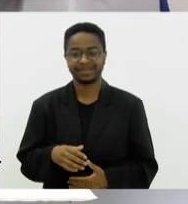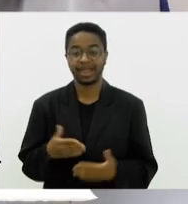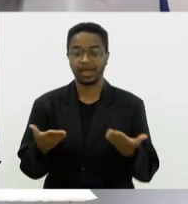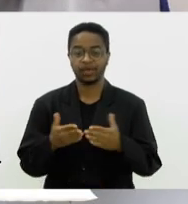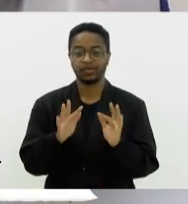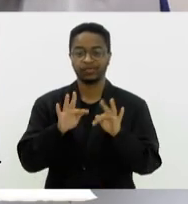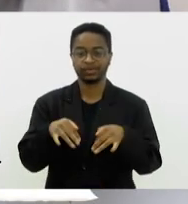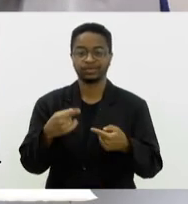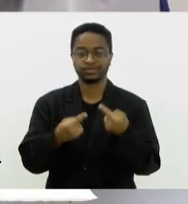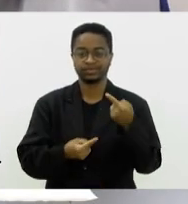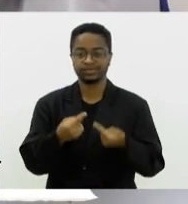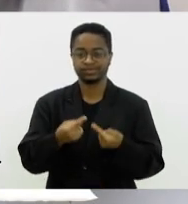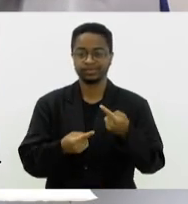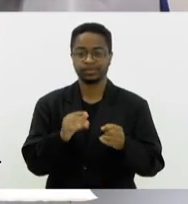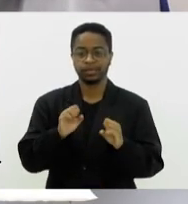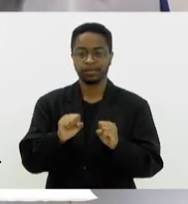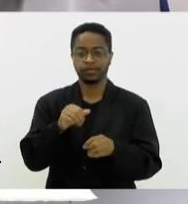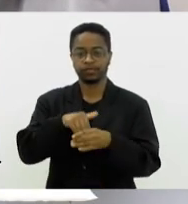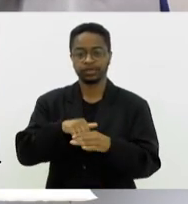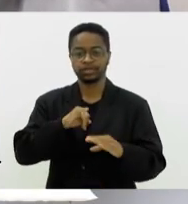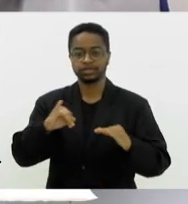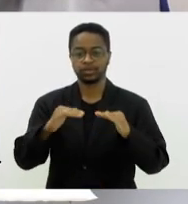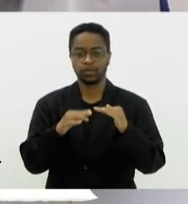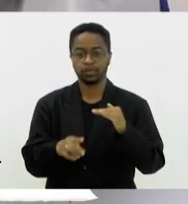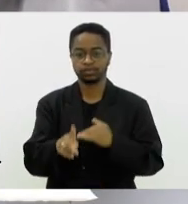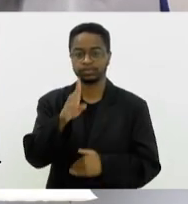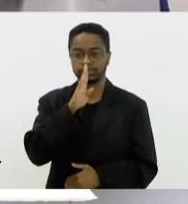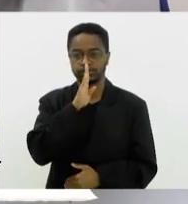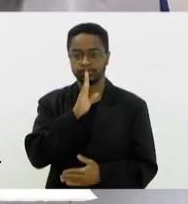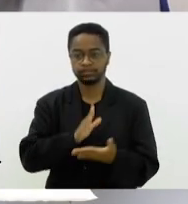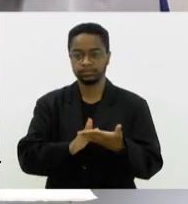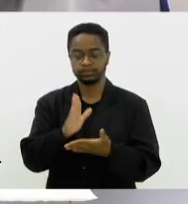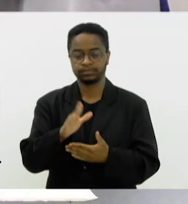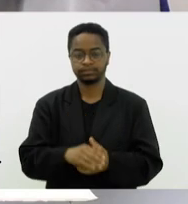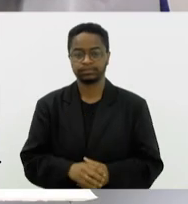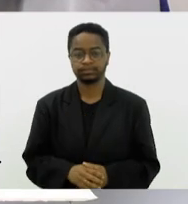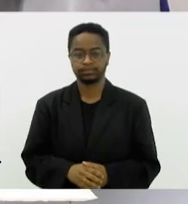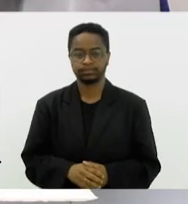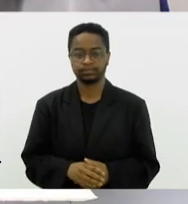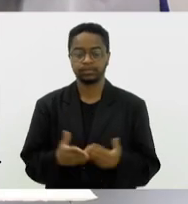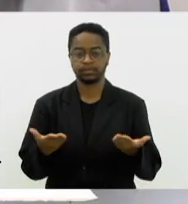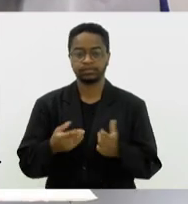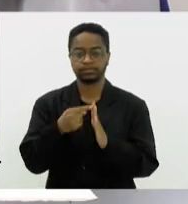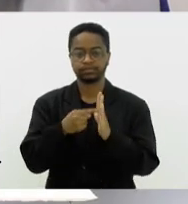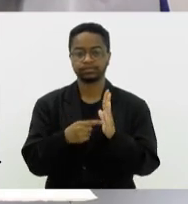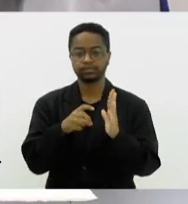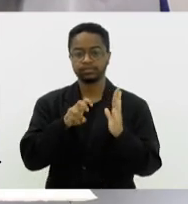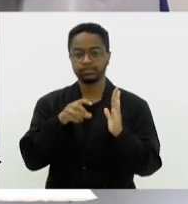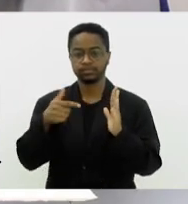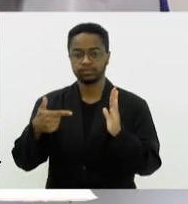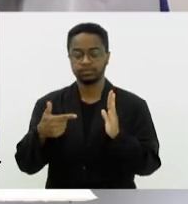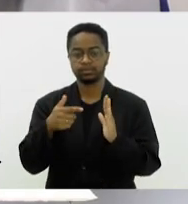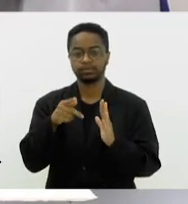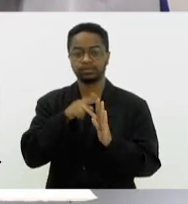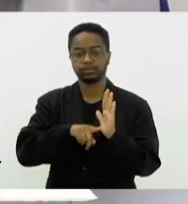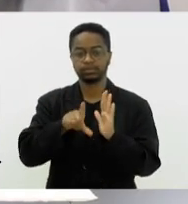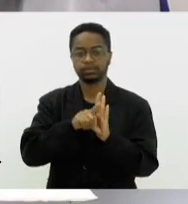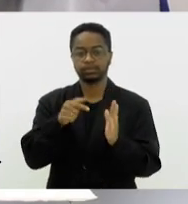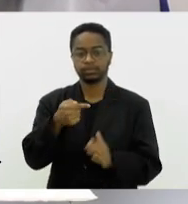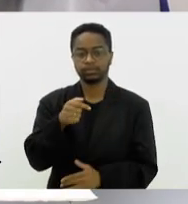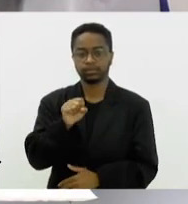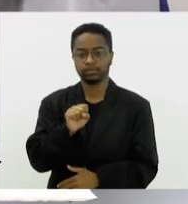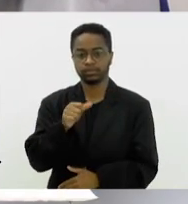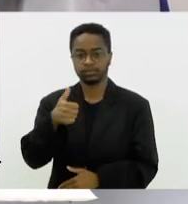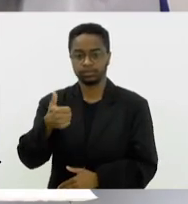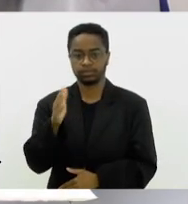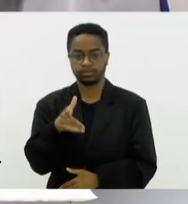encerrada a discussão. Em votação, senhores que aprovam, permaneçam como estão. Aprovado, passa ao 5.2 da pauta, o PL 781 de 23, de autoria